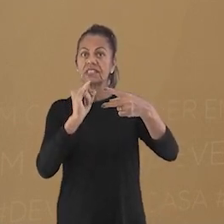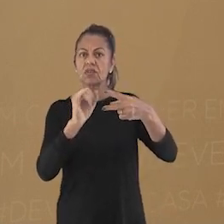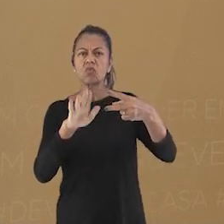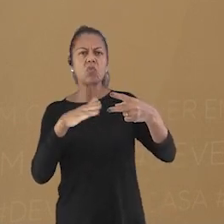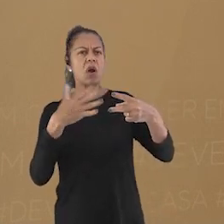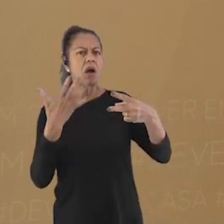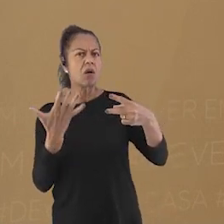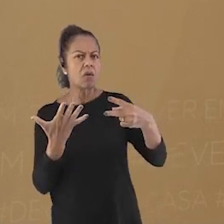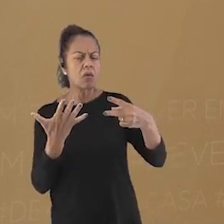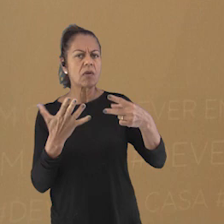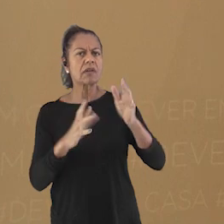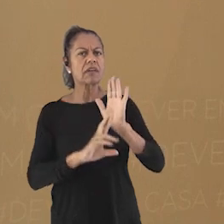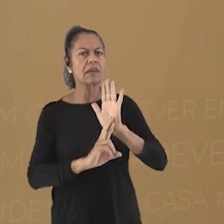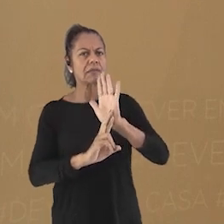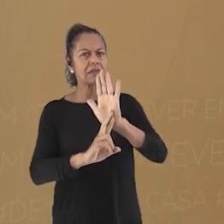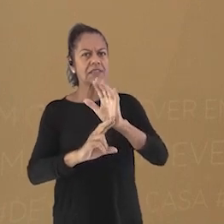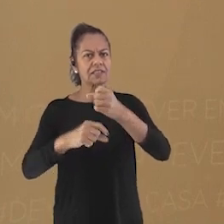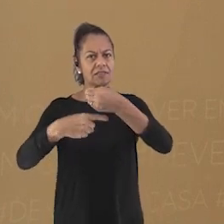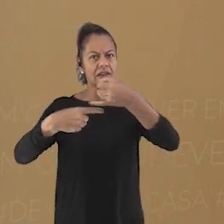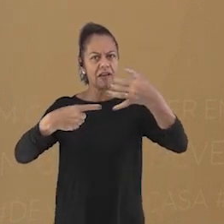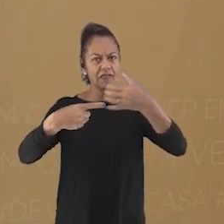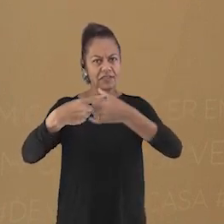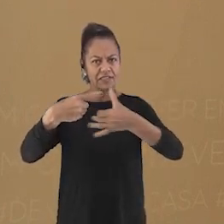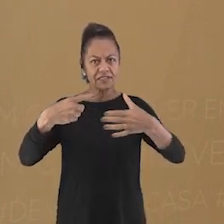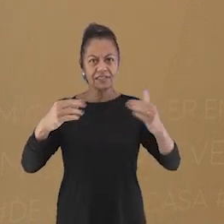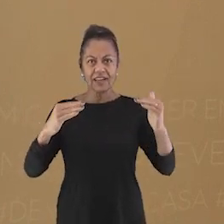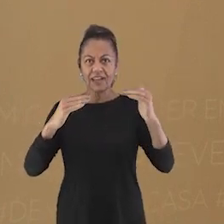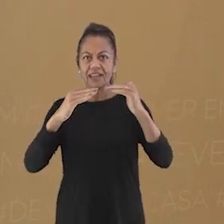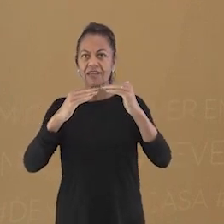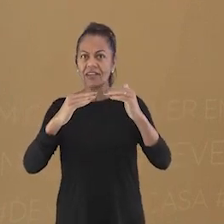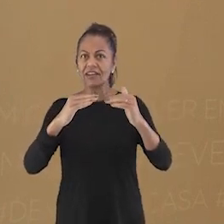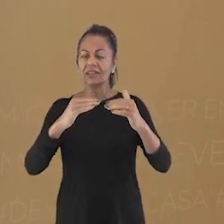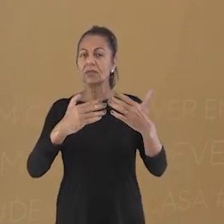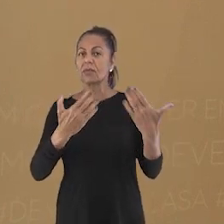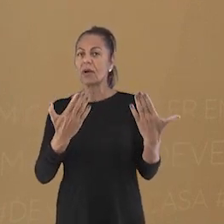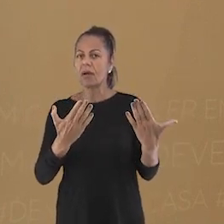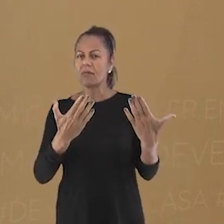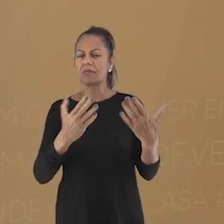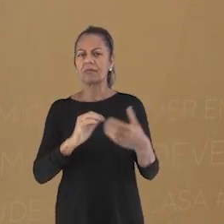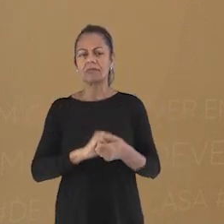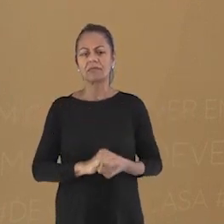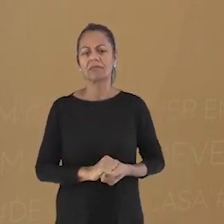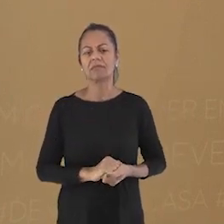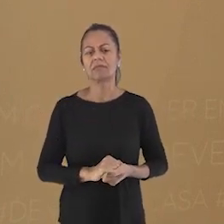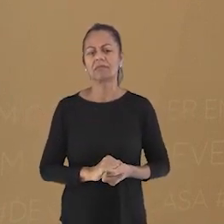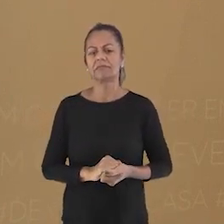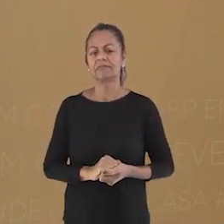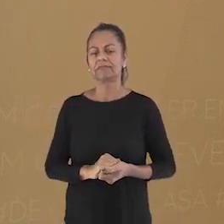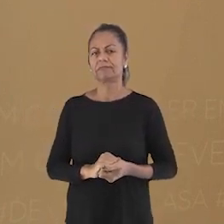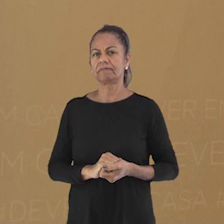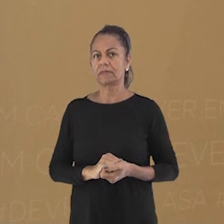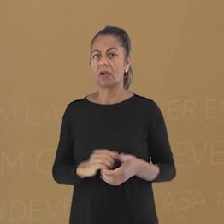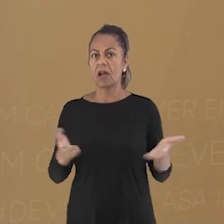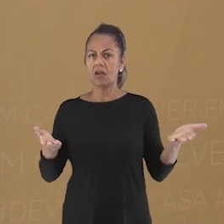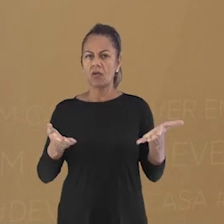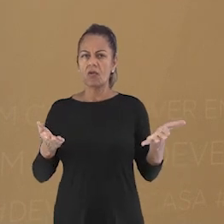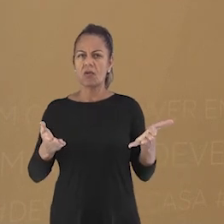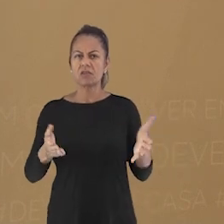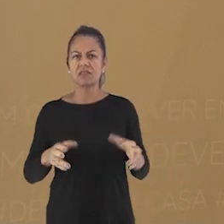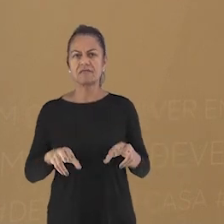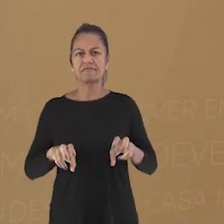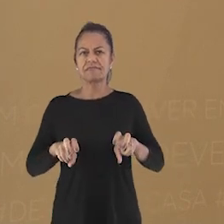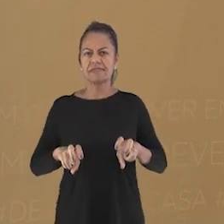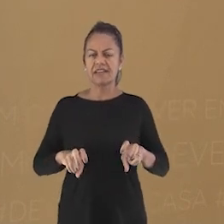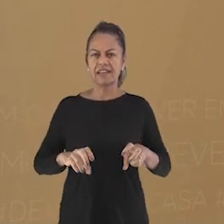opções representa uma fração equivalente do primeiro desenho. Se ajeita aí no sofá ou na cadeira ou onde